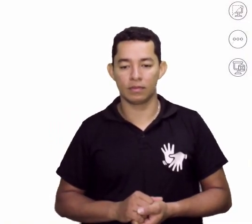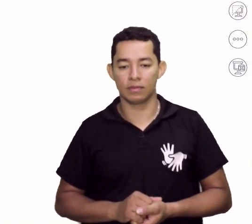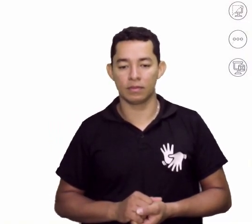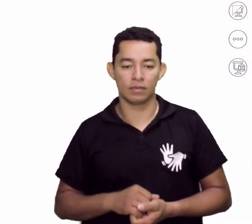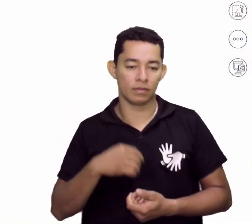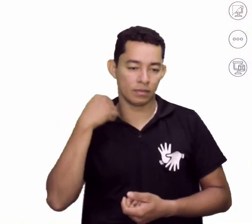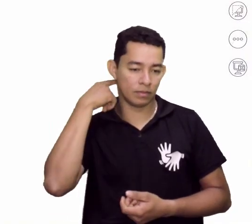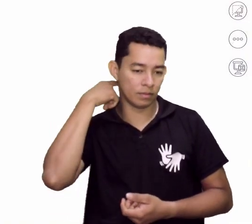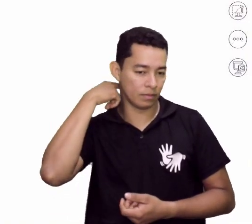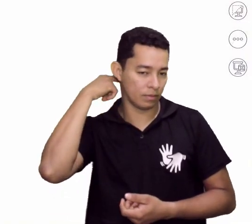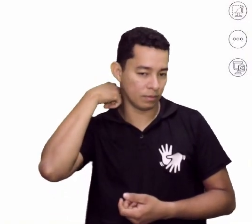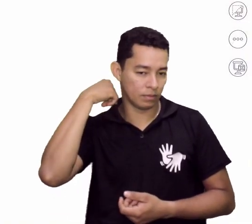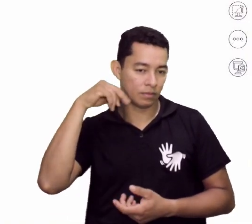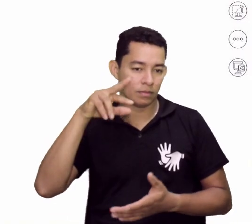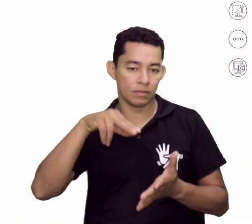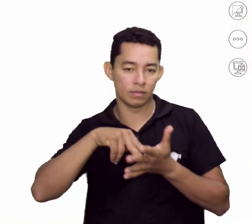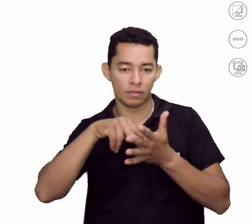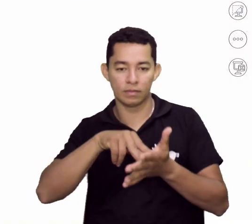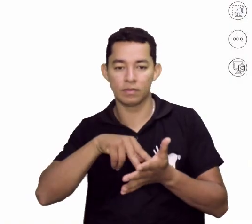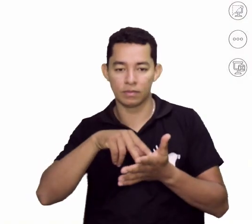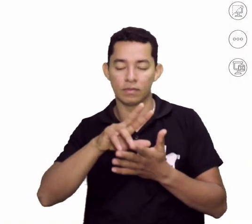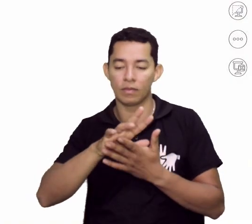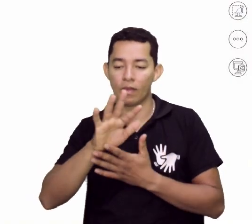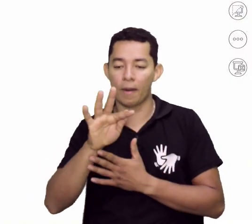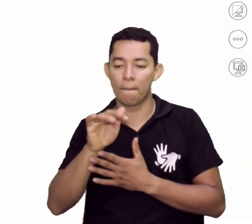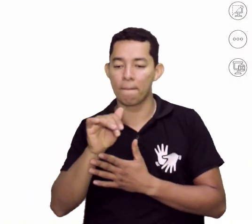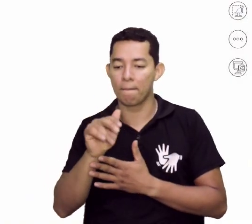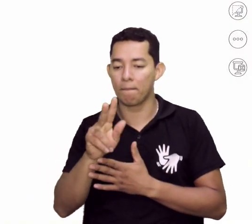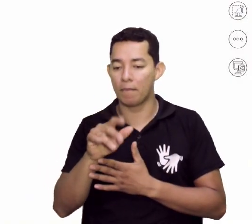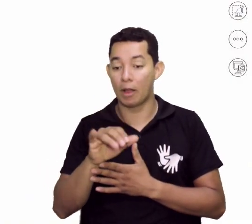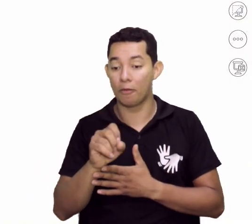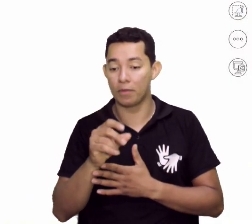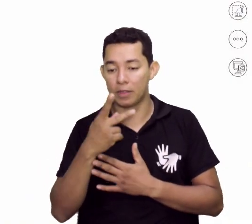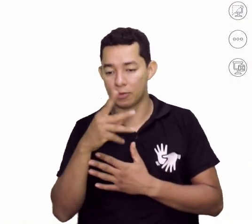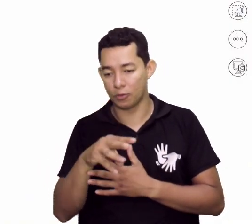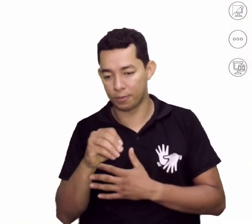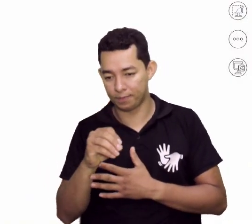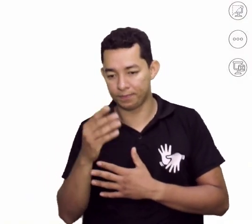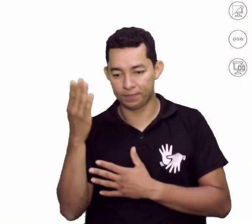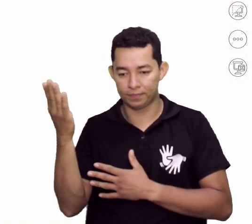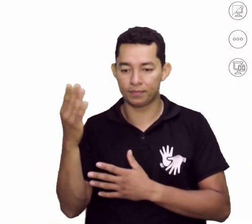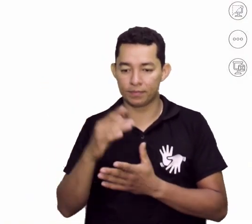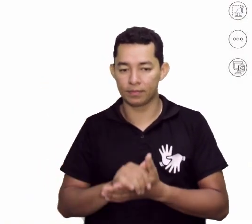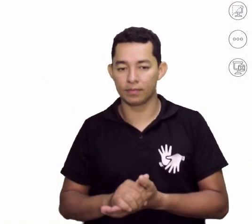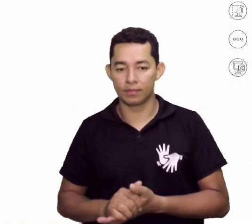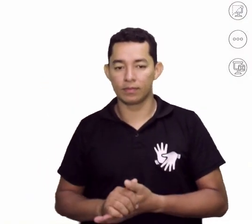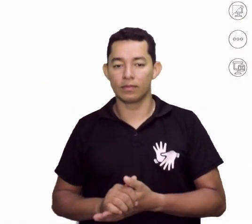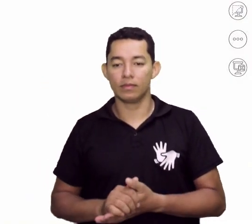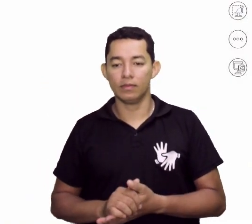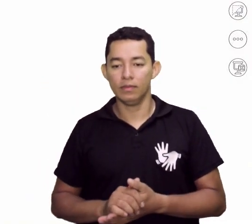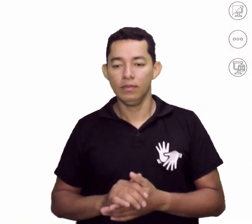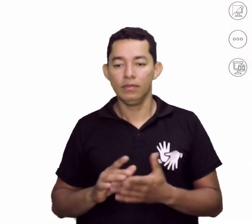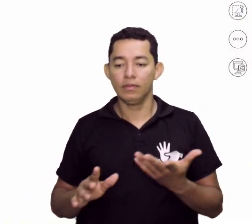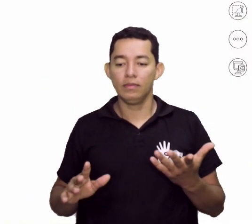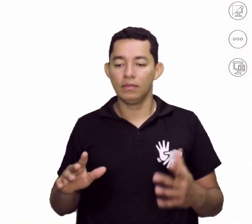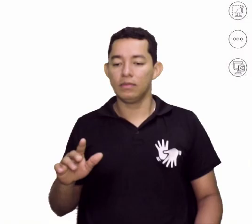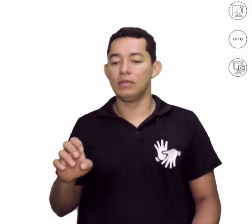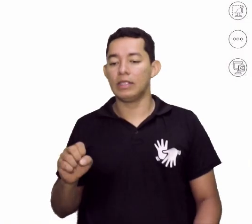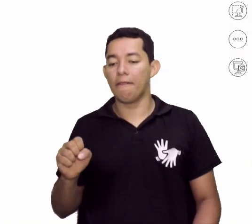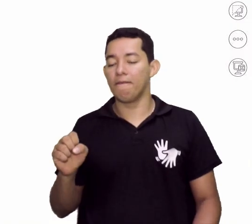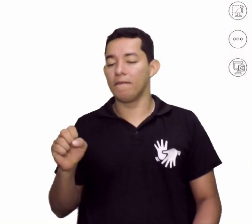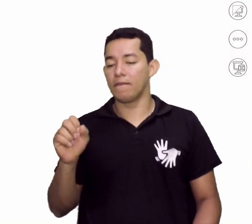Os Vanguardas Europeias, parte 2. É nóis. Vamos começar aí com Le Fauve, os feras, né?